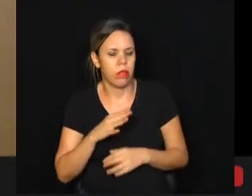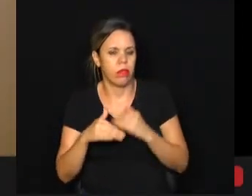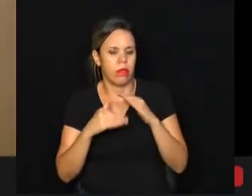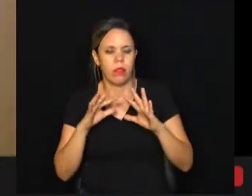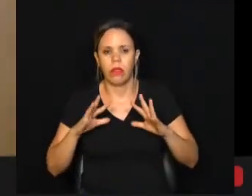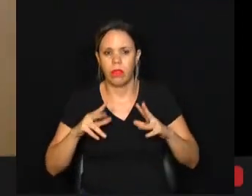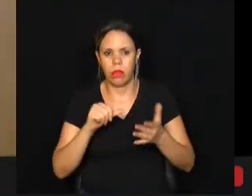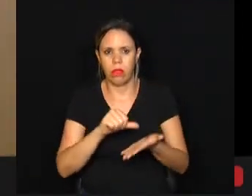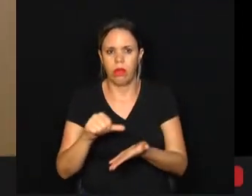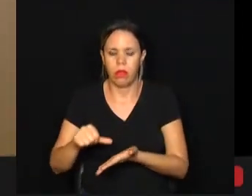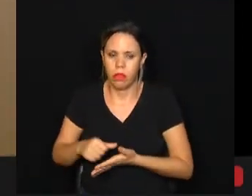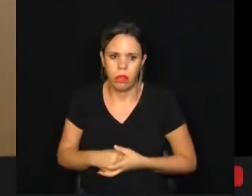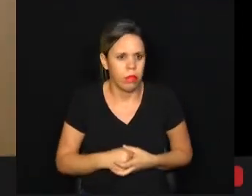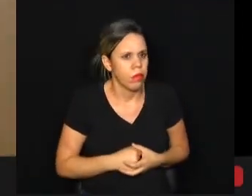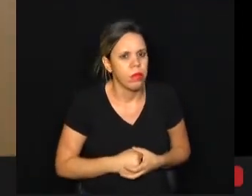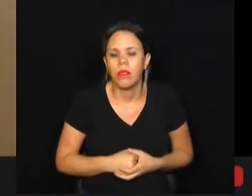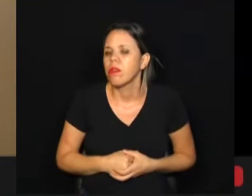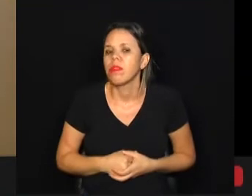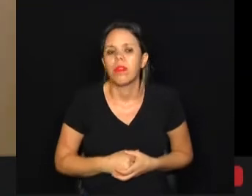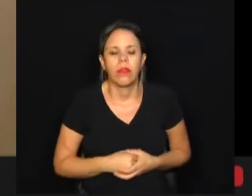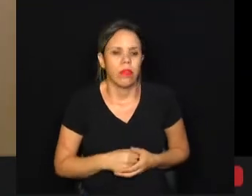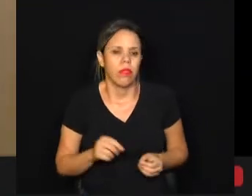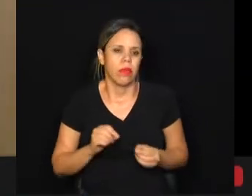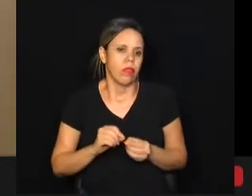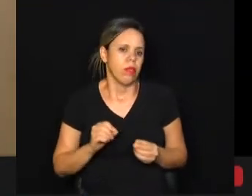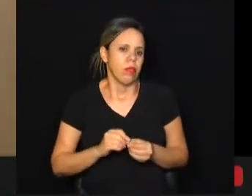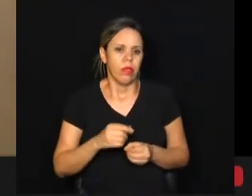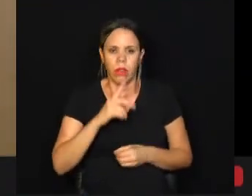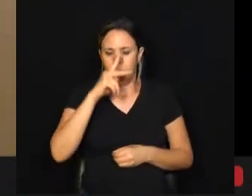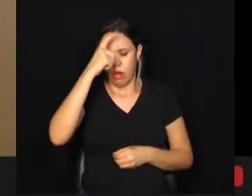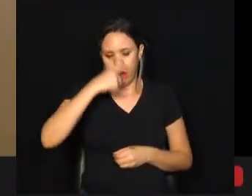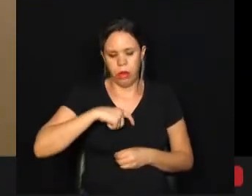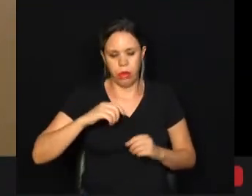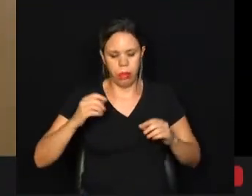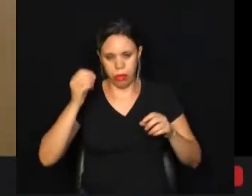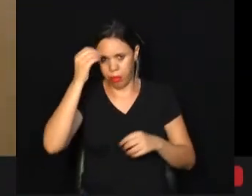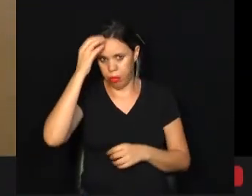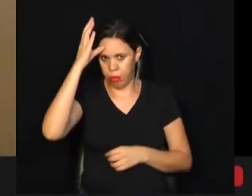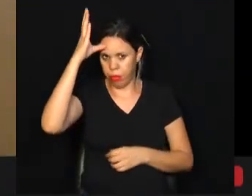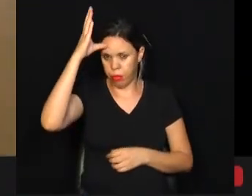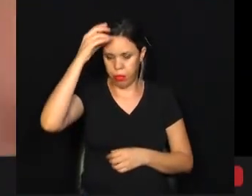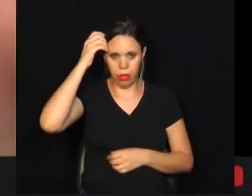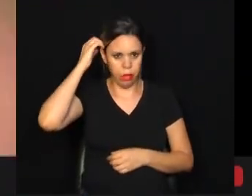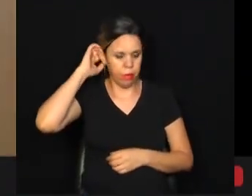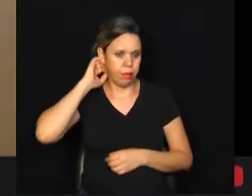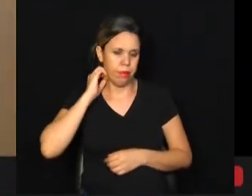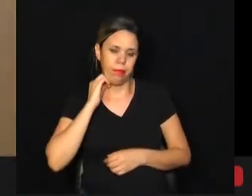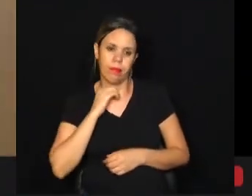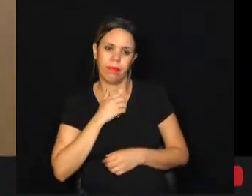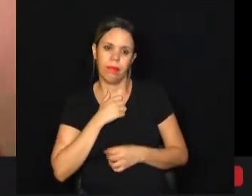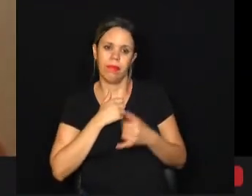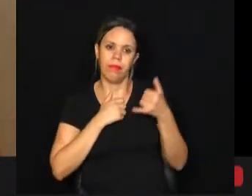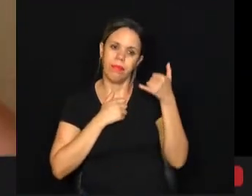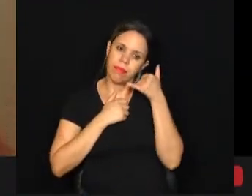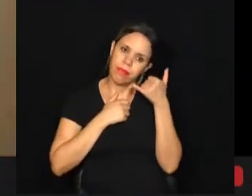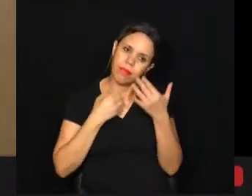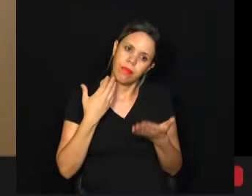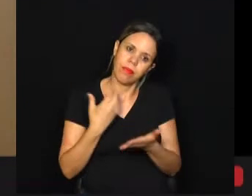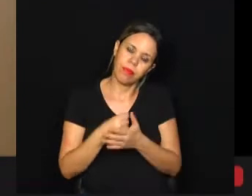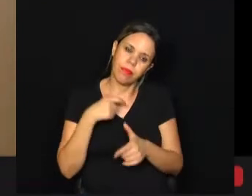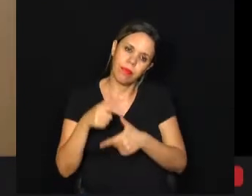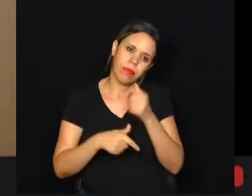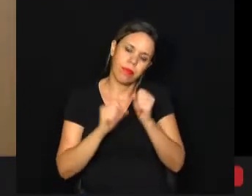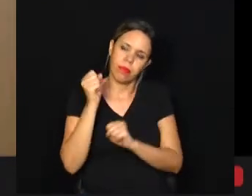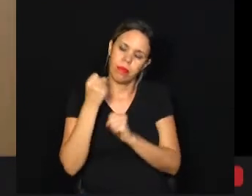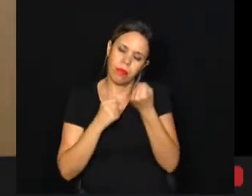todos os setores. Isso é um fato. Faz o ser humano crescer, é ele que põe a mão nas coisas. Do telemarketing à produção